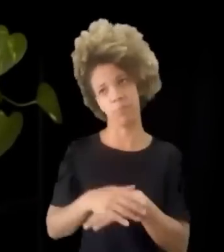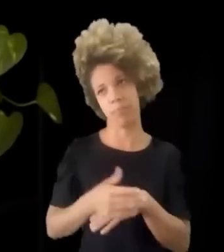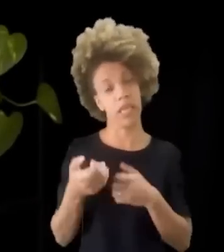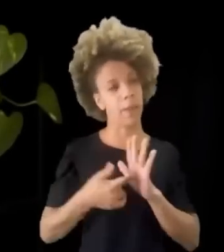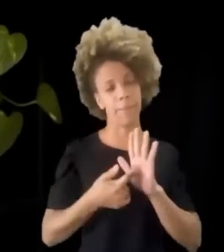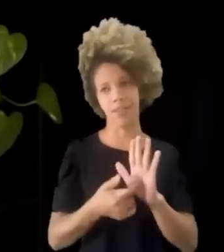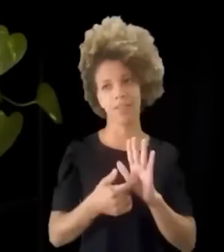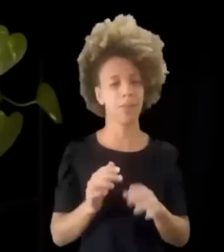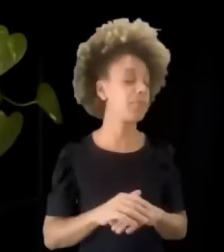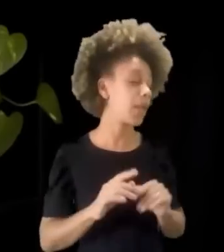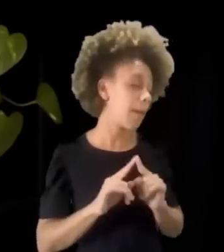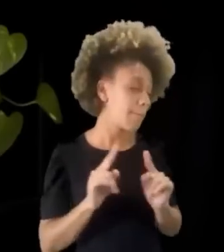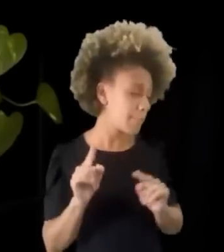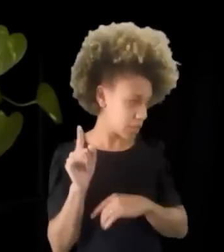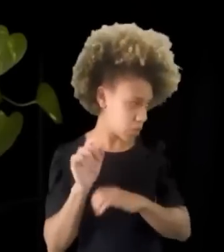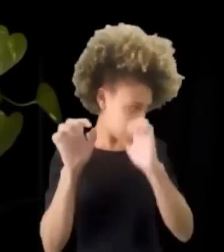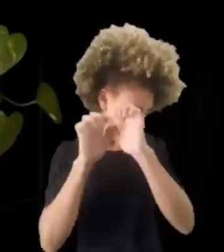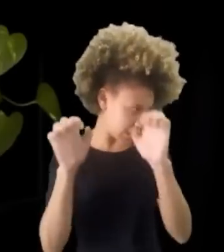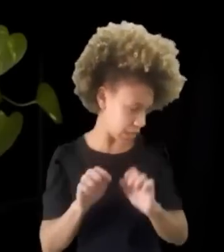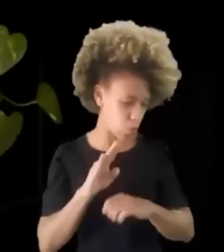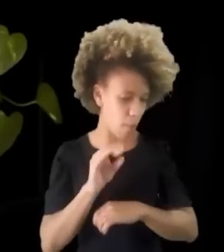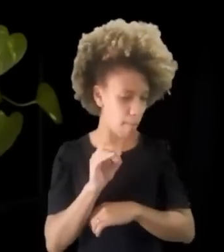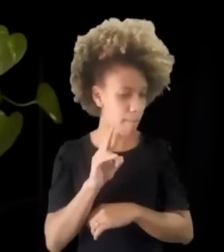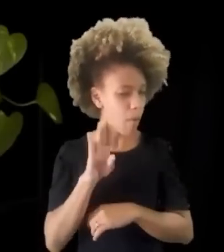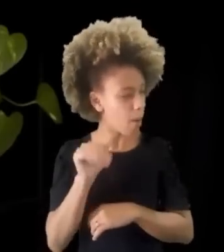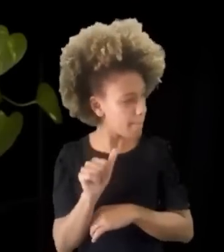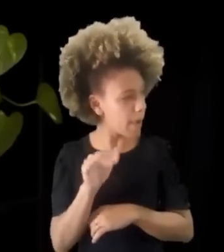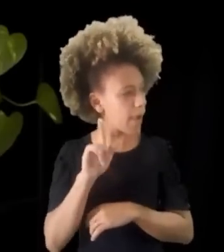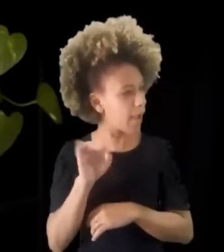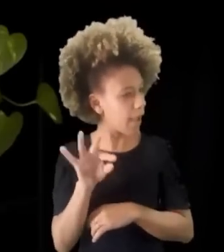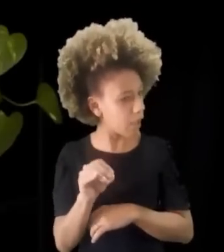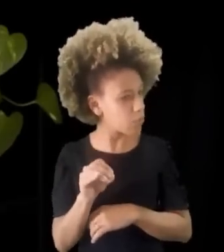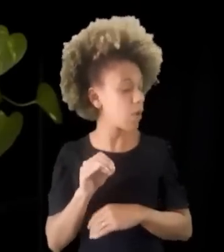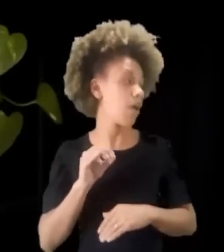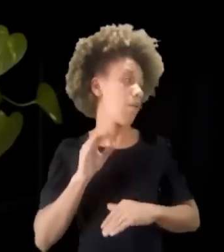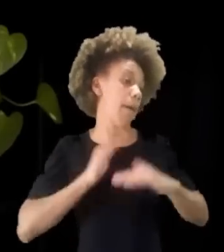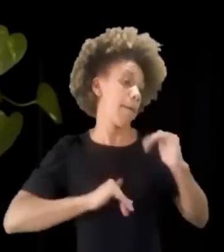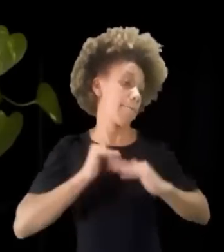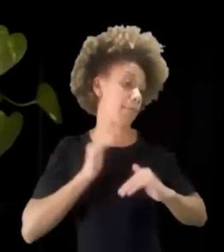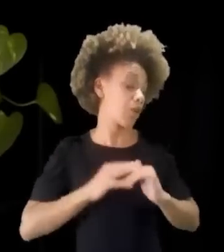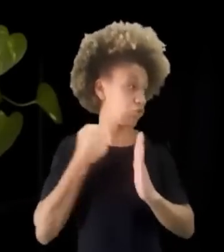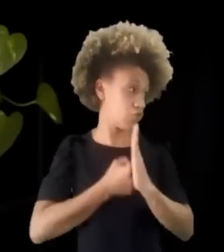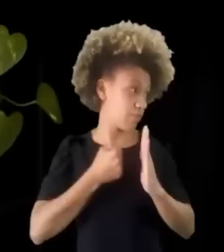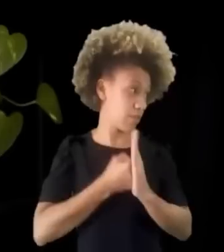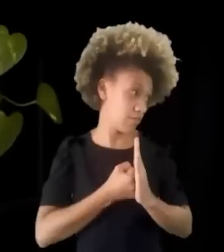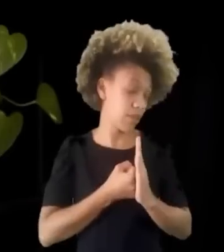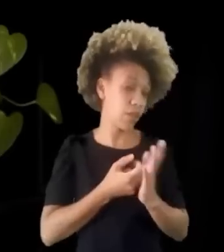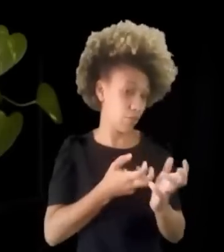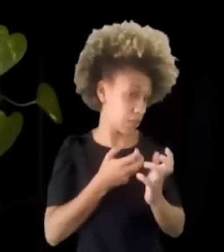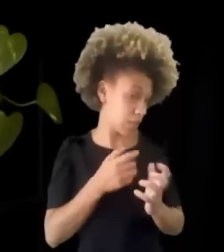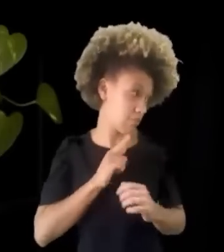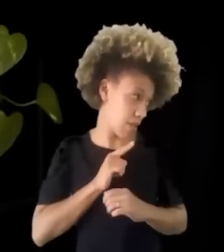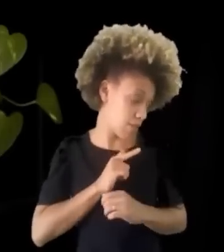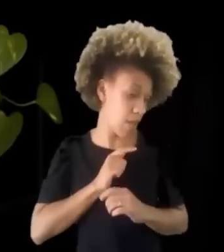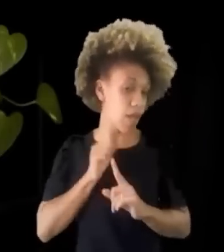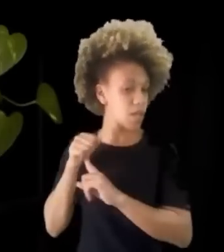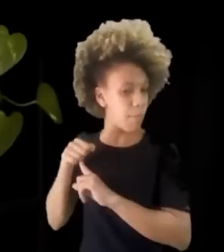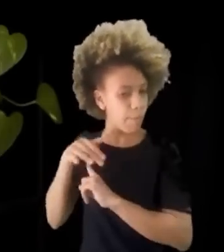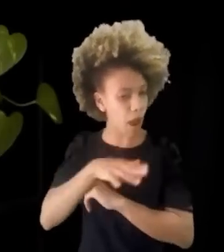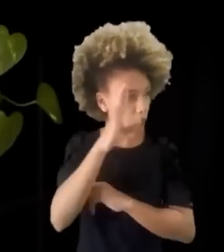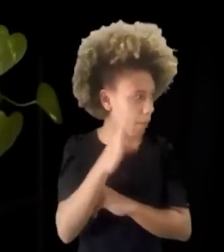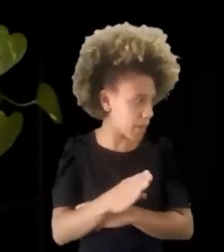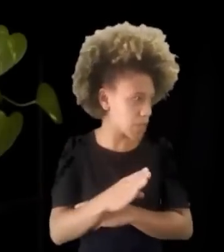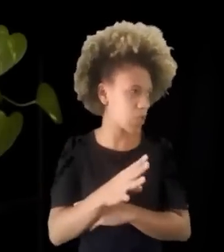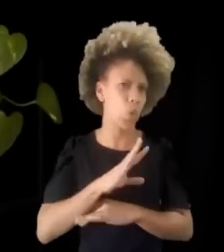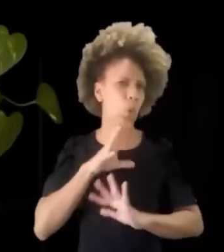Mas foi porque aquilo aquilo foi ah um ato que você teve e ganhou o Brasil né Todo mundo conversando